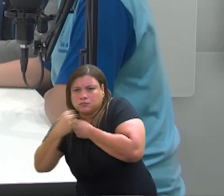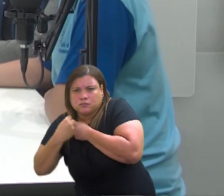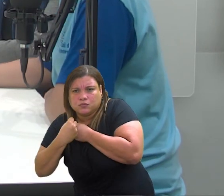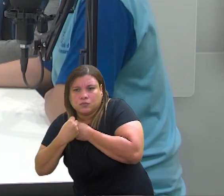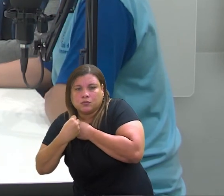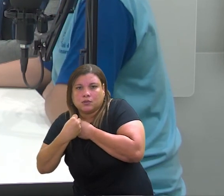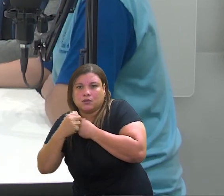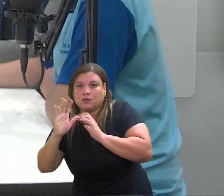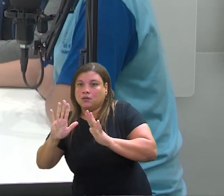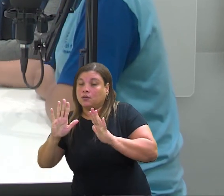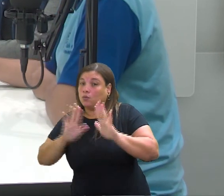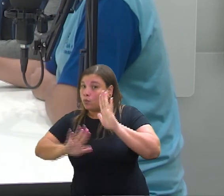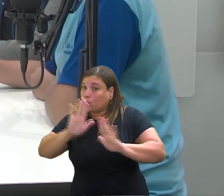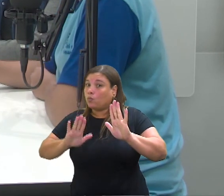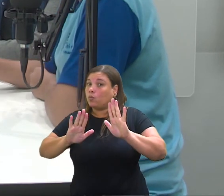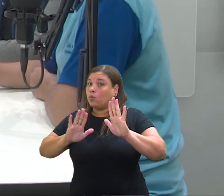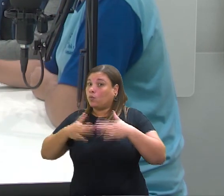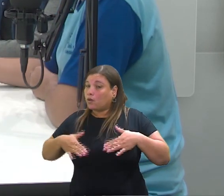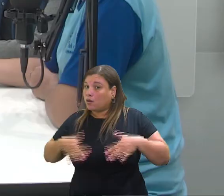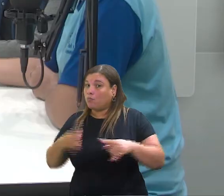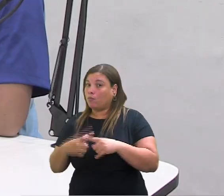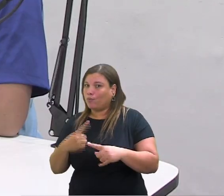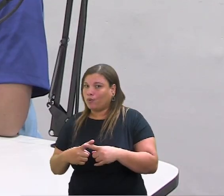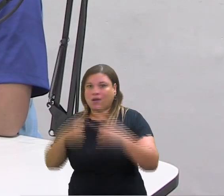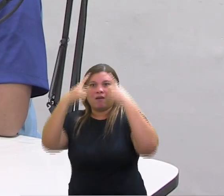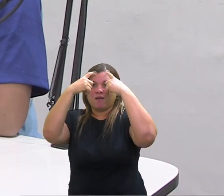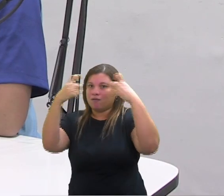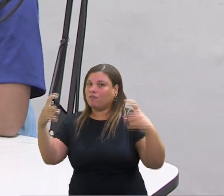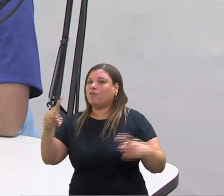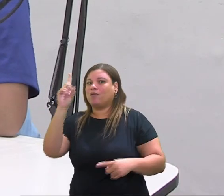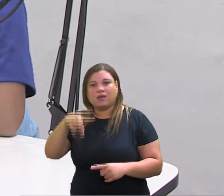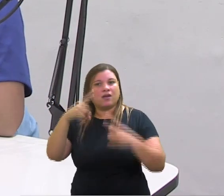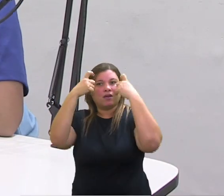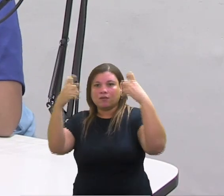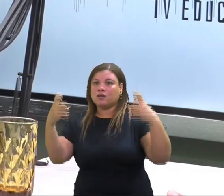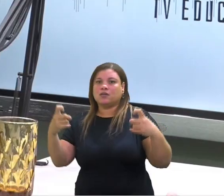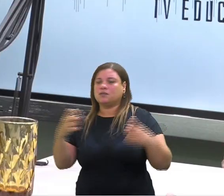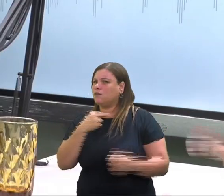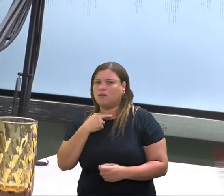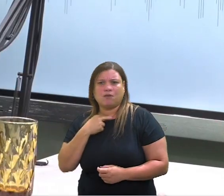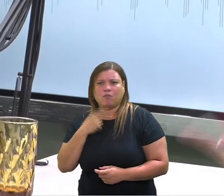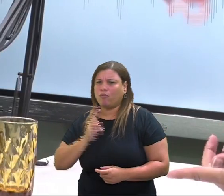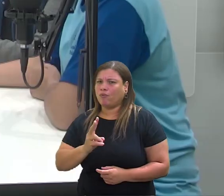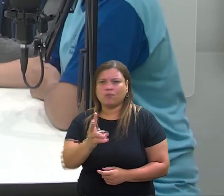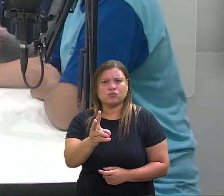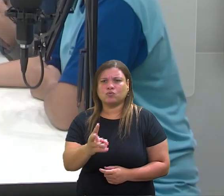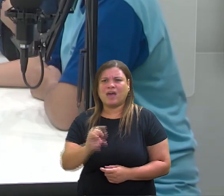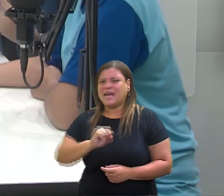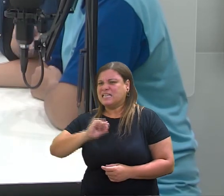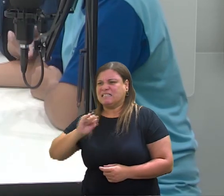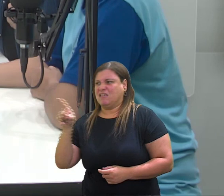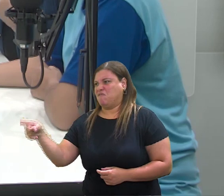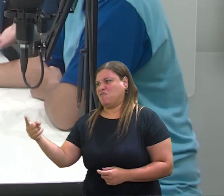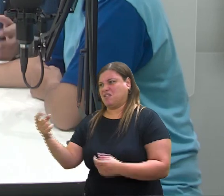Jamais. Tá joia? A agressão não justifica outra agressão. Nada justifica agressão. Só vai aumentando, né? Sim. Ele xinga, eu